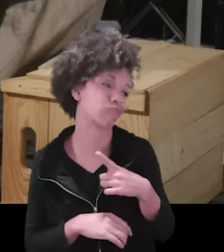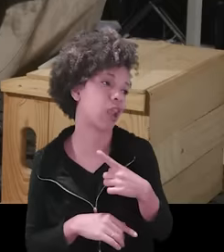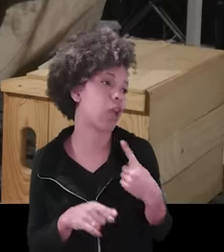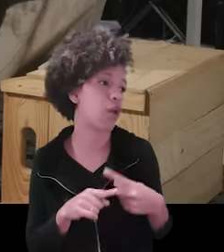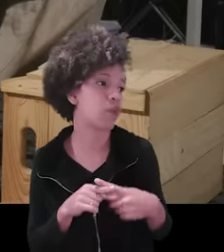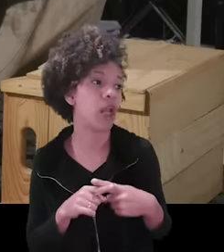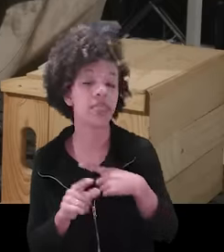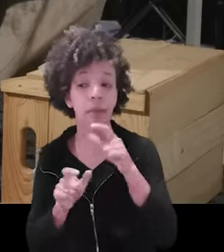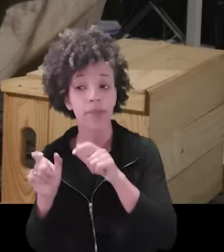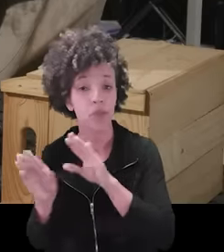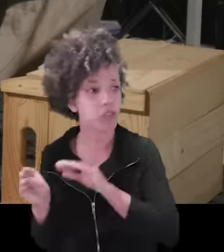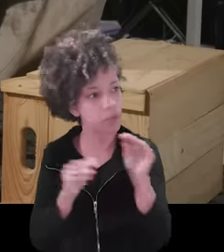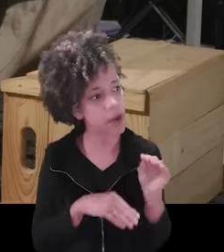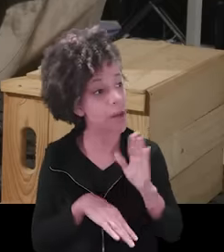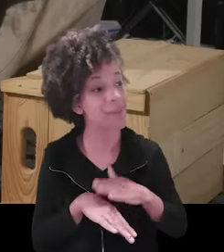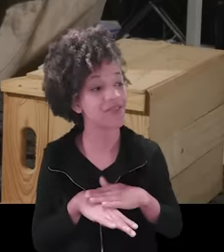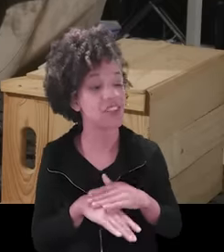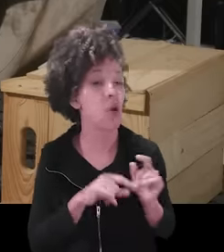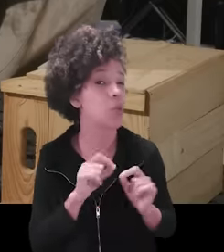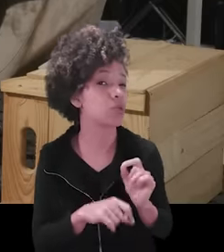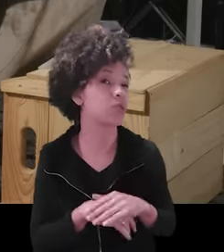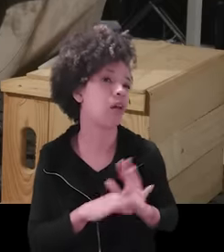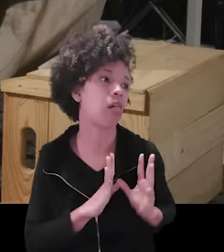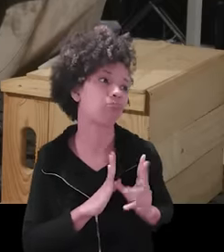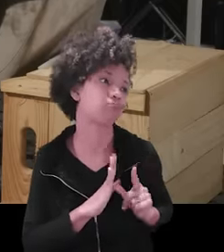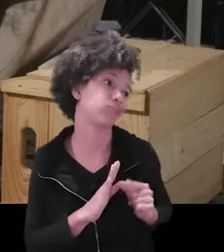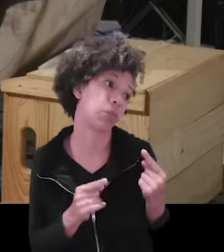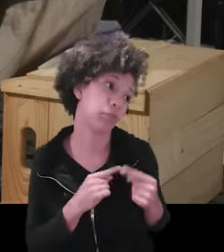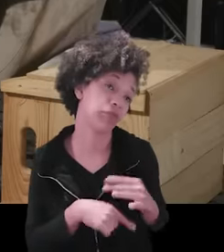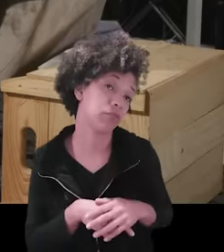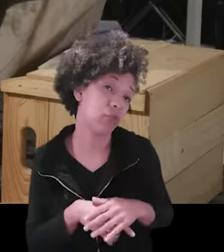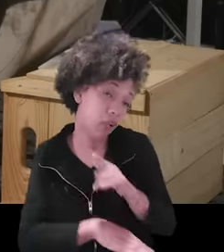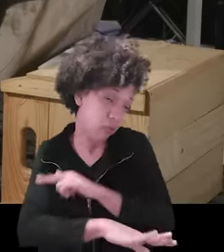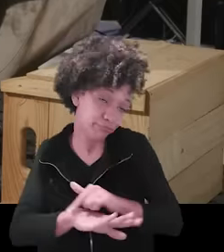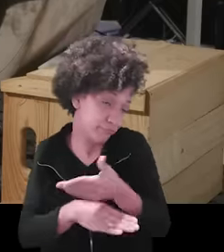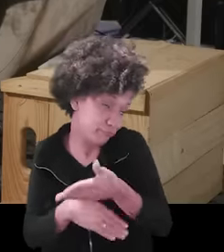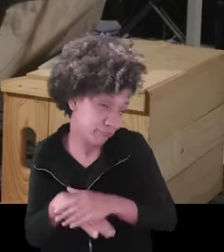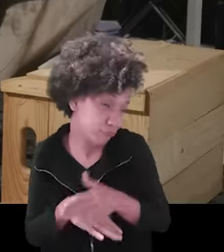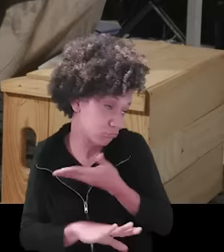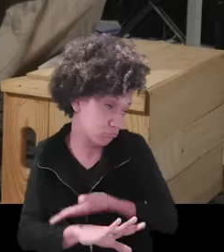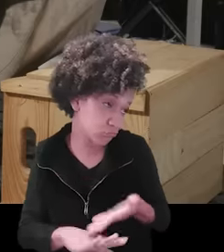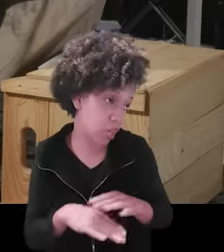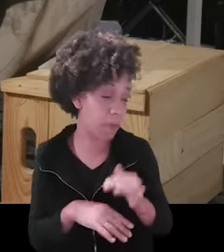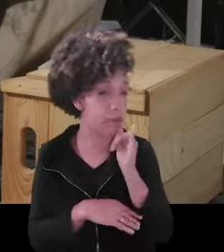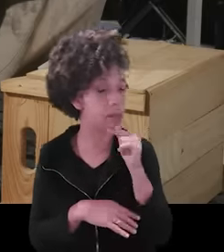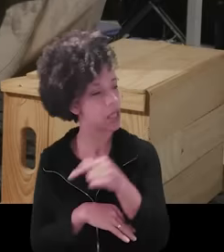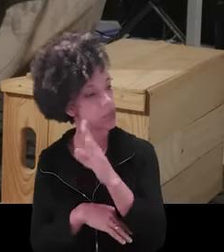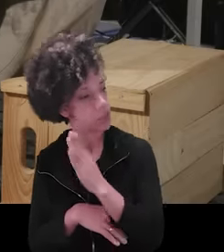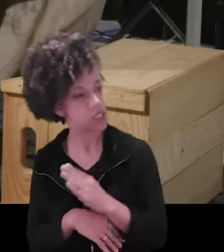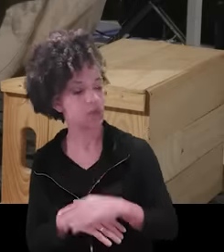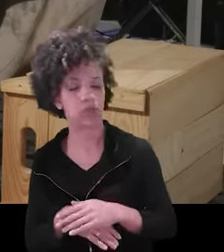a gente tem um povo que vai para lá para fazer coisa que não é para fazer isso né que tá acostumada aqui por exemplo